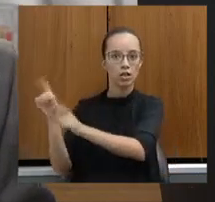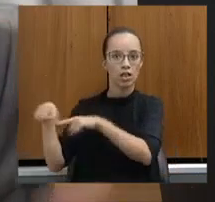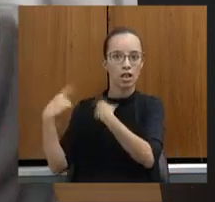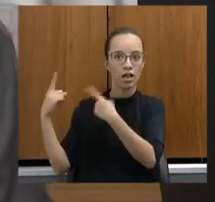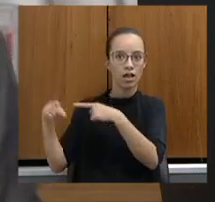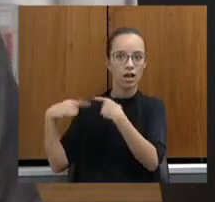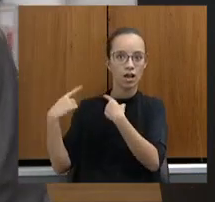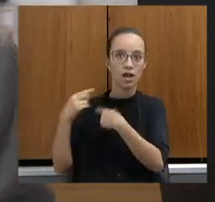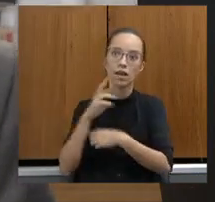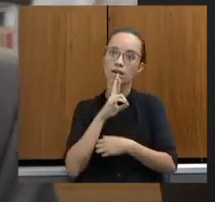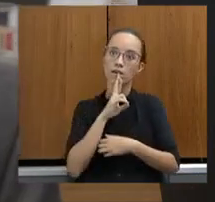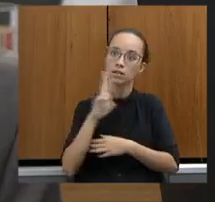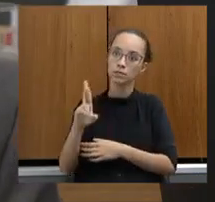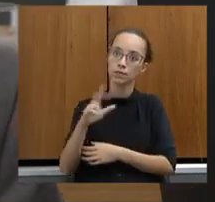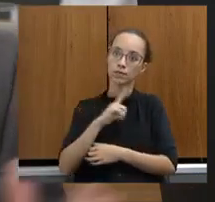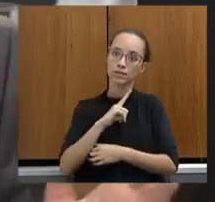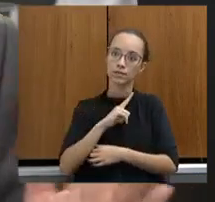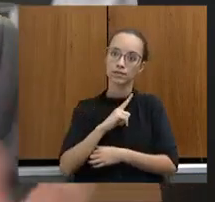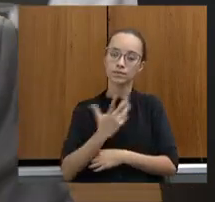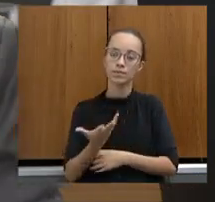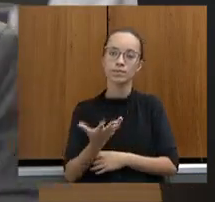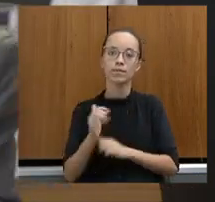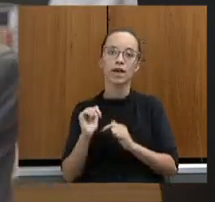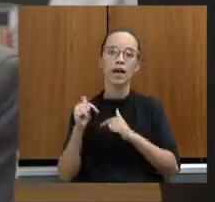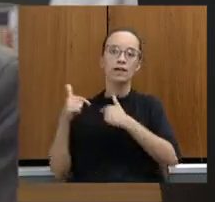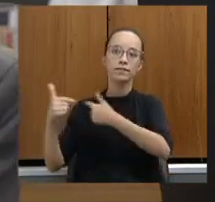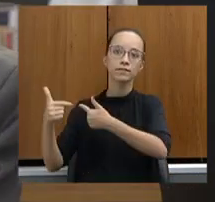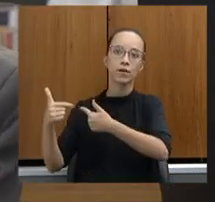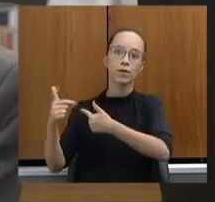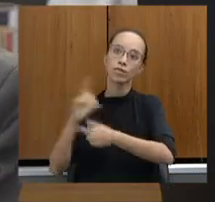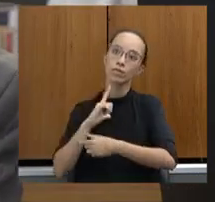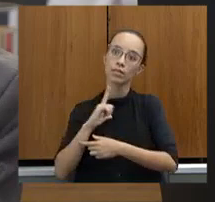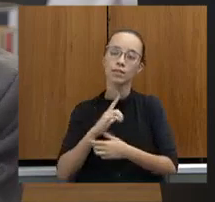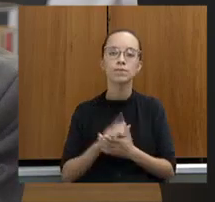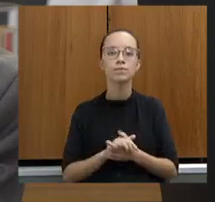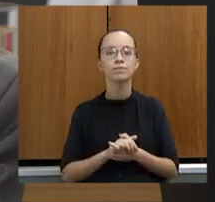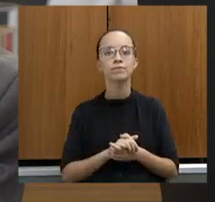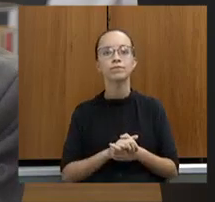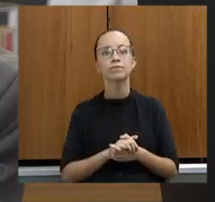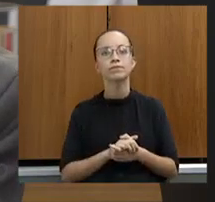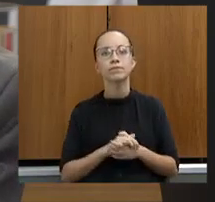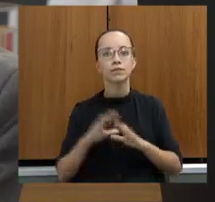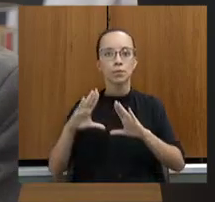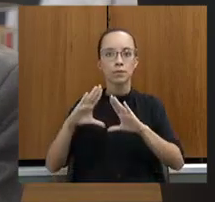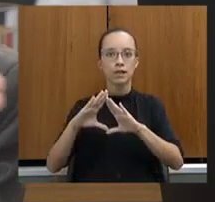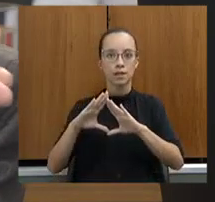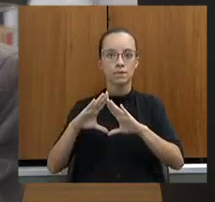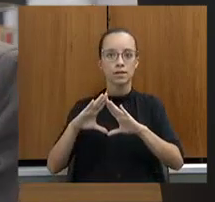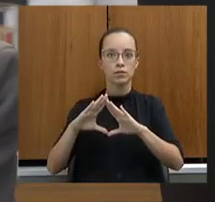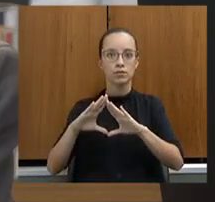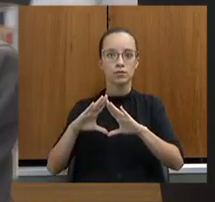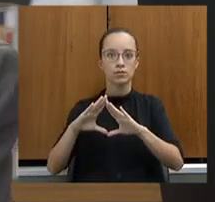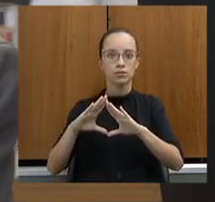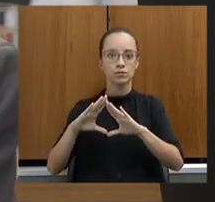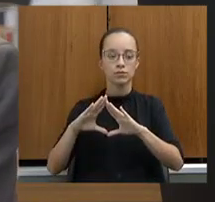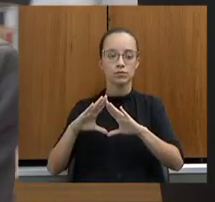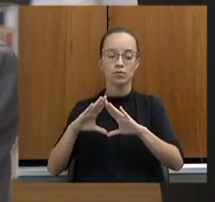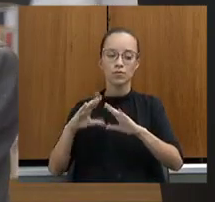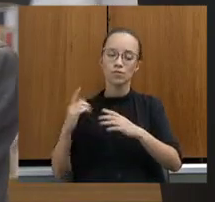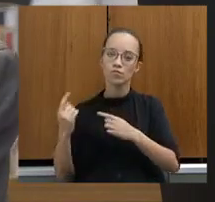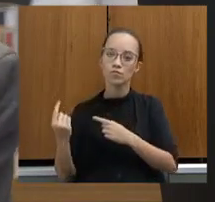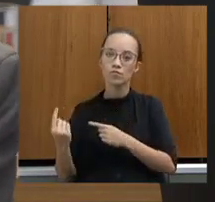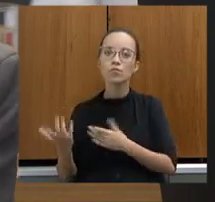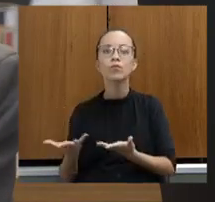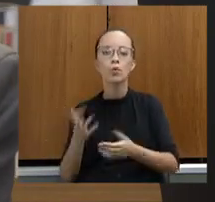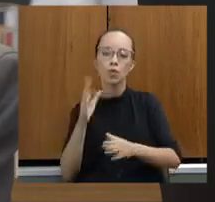resposta vem ação e reação então o Parlamento foi provocado né Essa questão